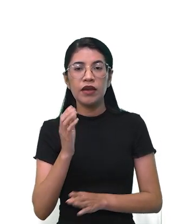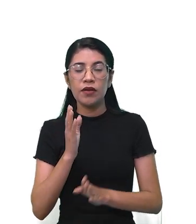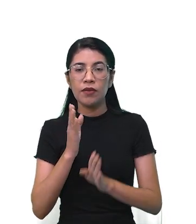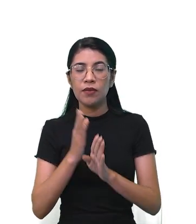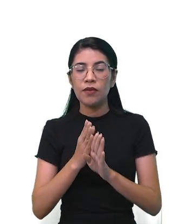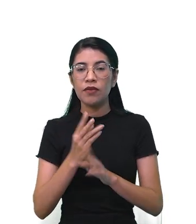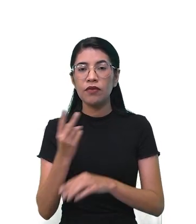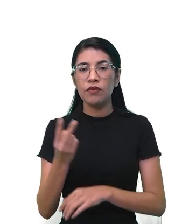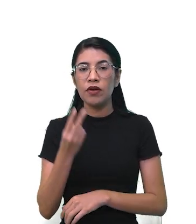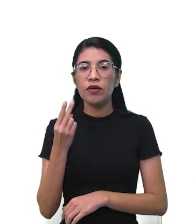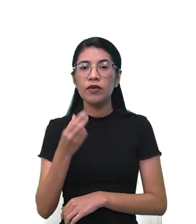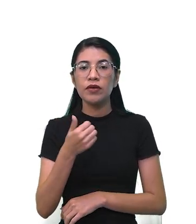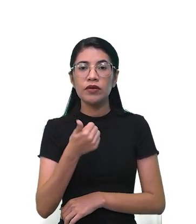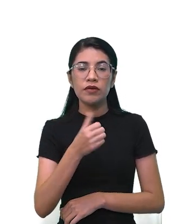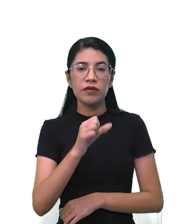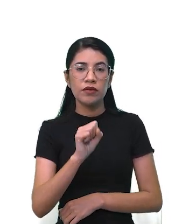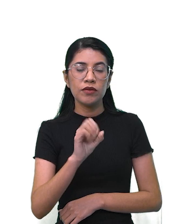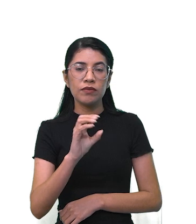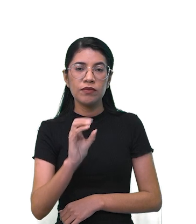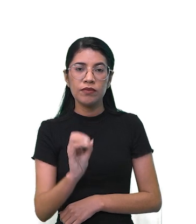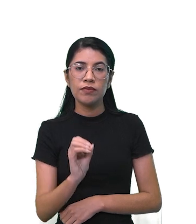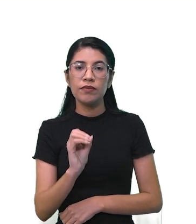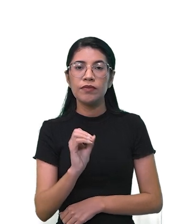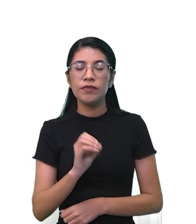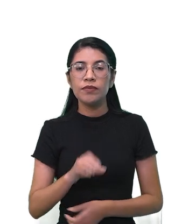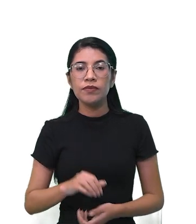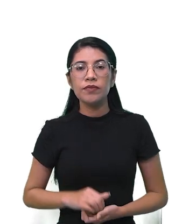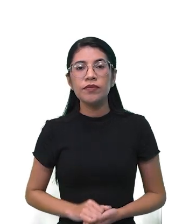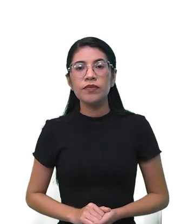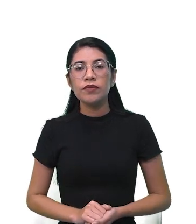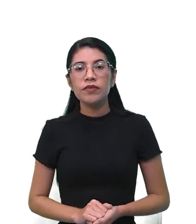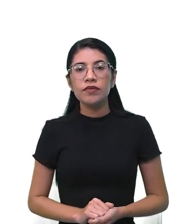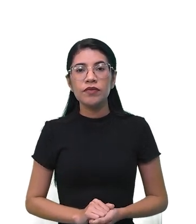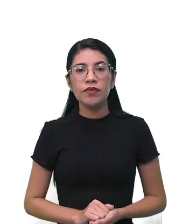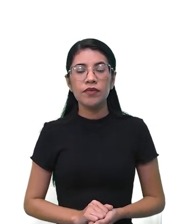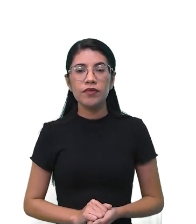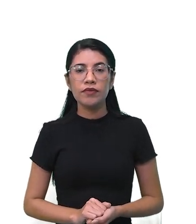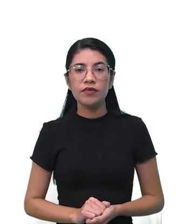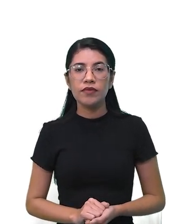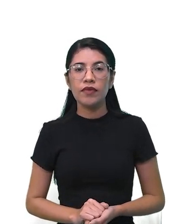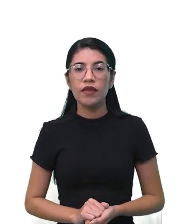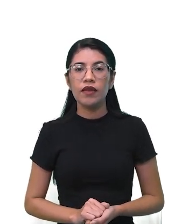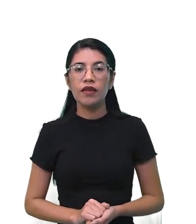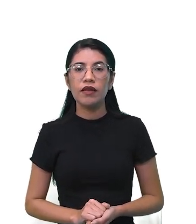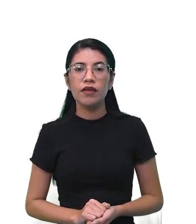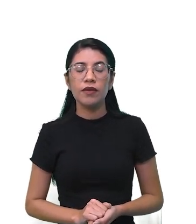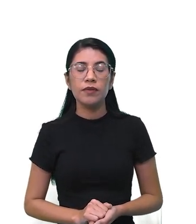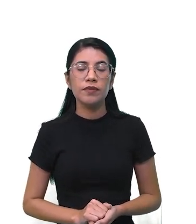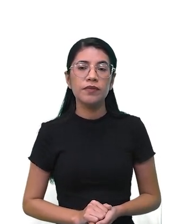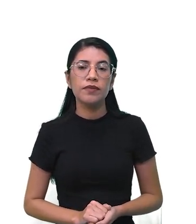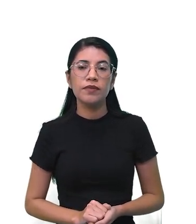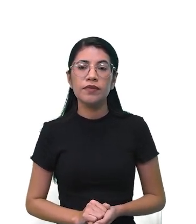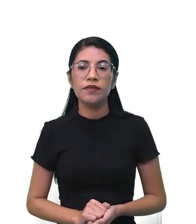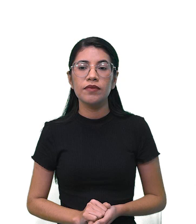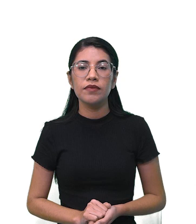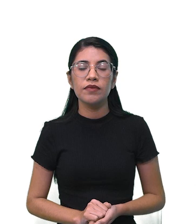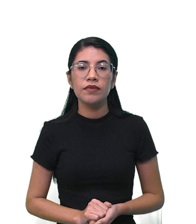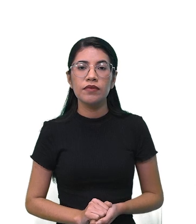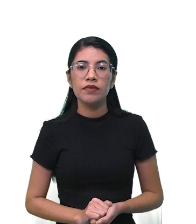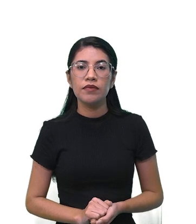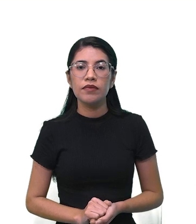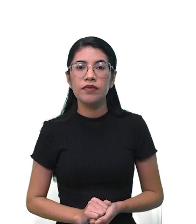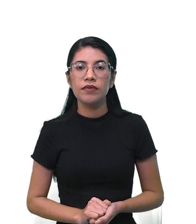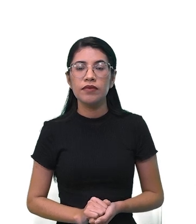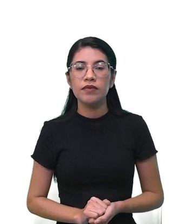obter 180 graus. Tá certo? Bom, então partindo desse